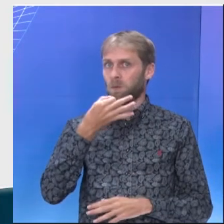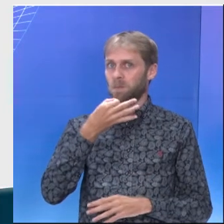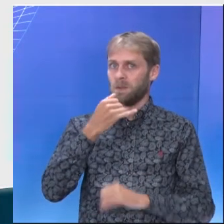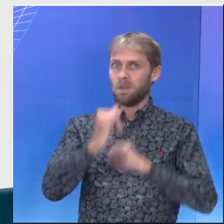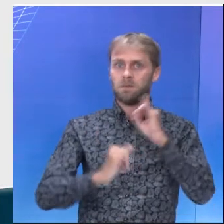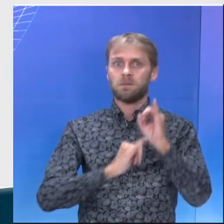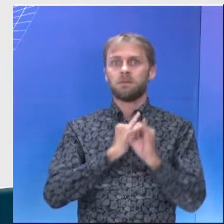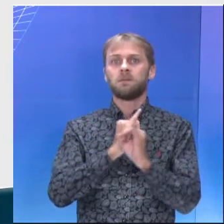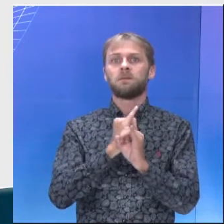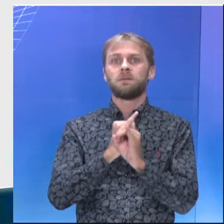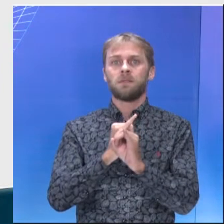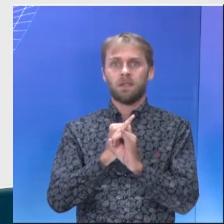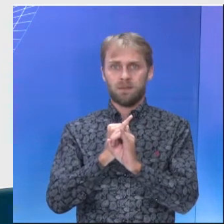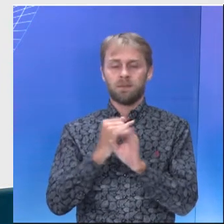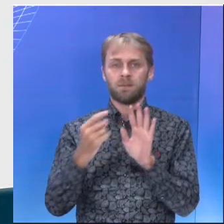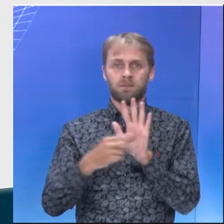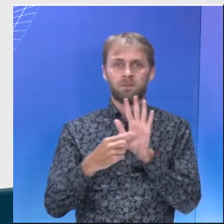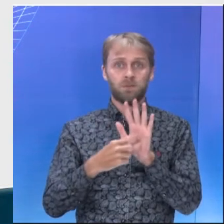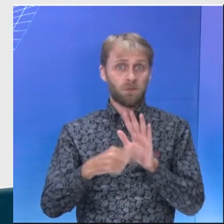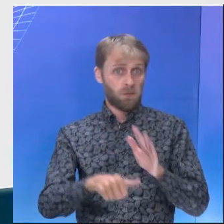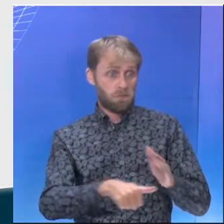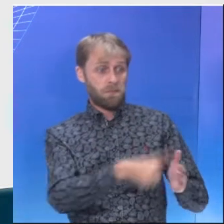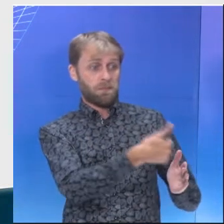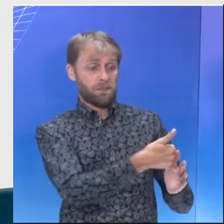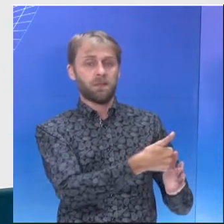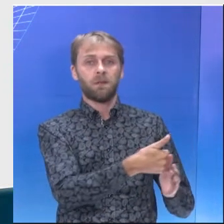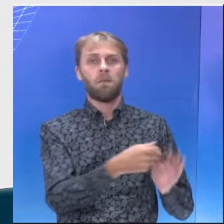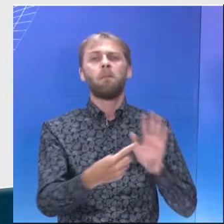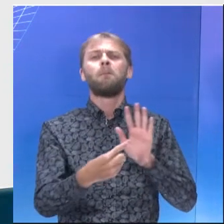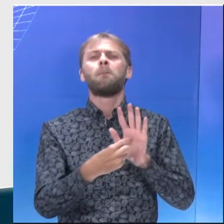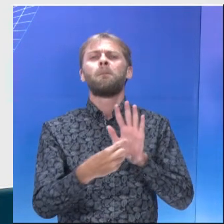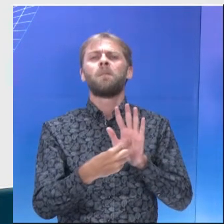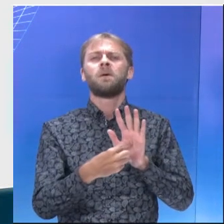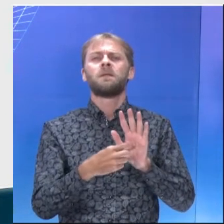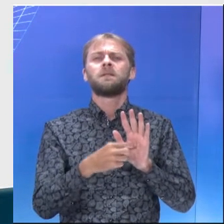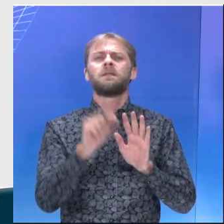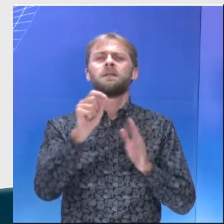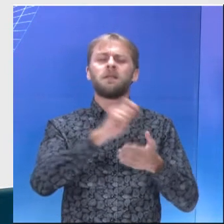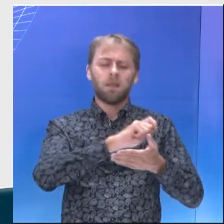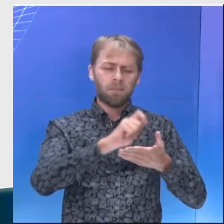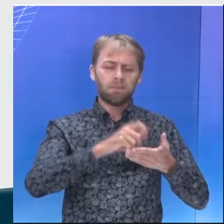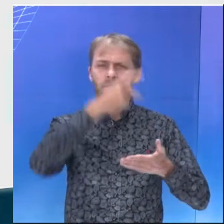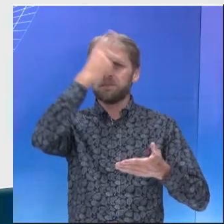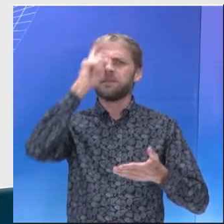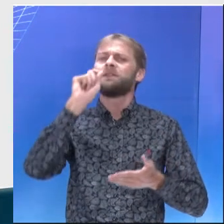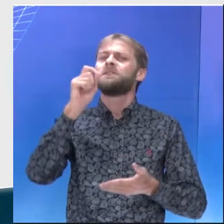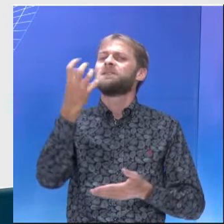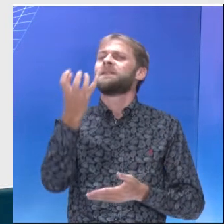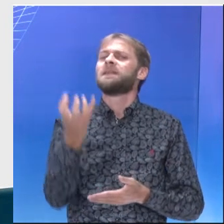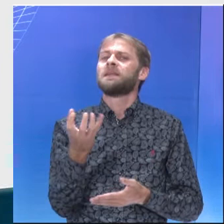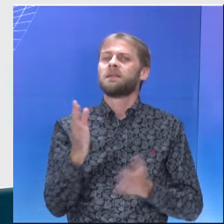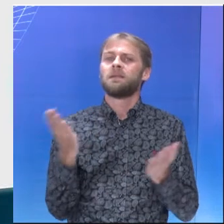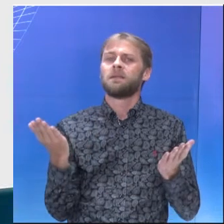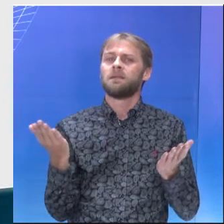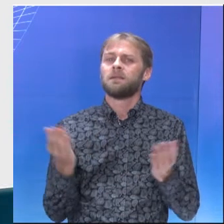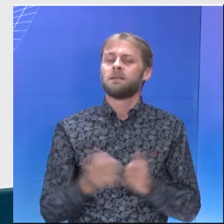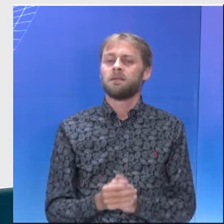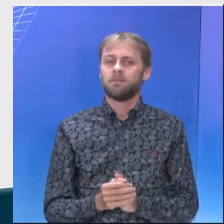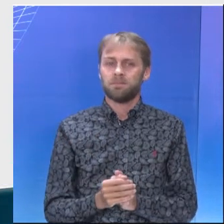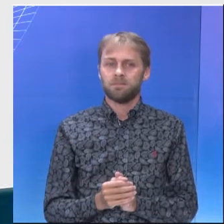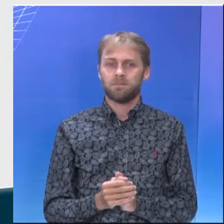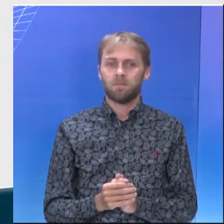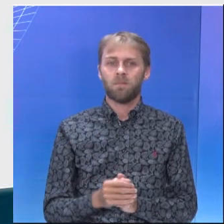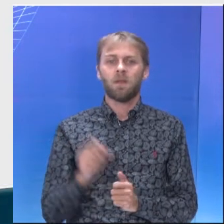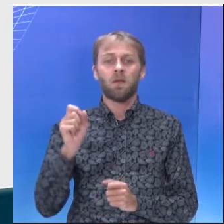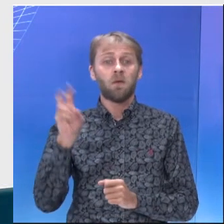site divulgado no primeiro, apresenta a intenção do autor de... Vamos voltar? Do que fala o texto? Olha só,